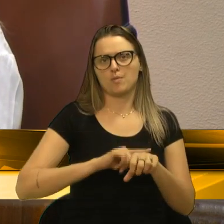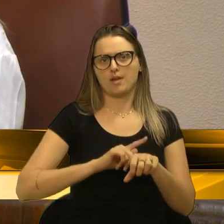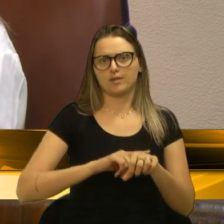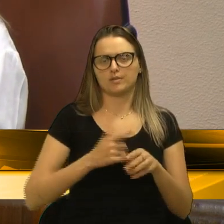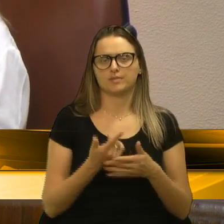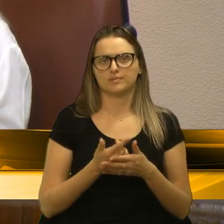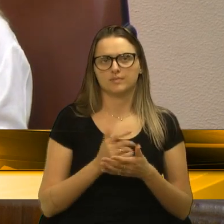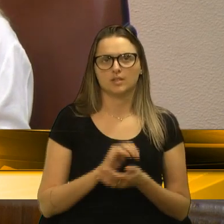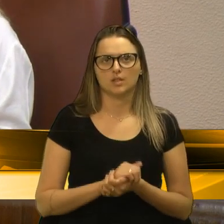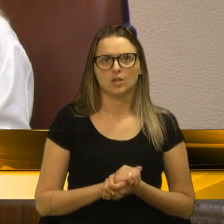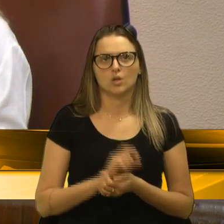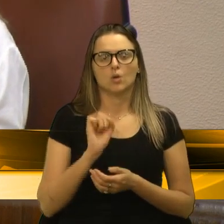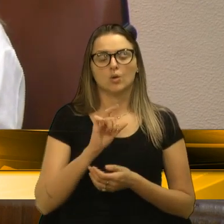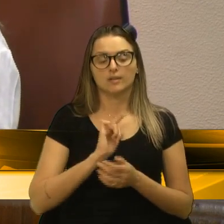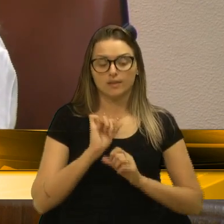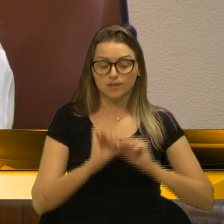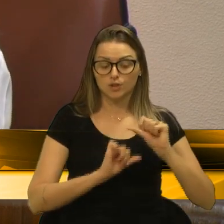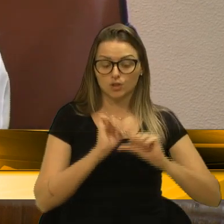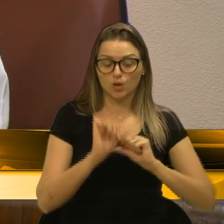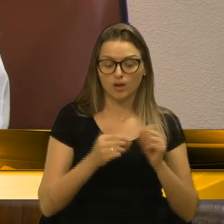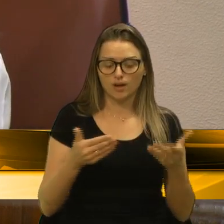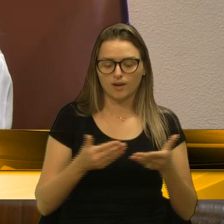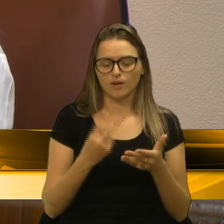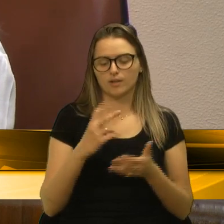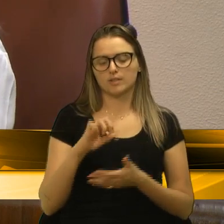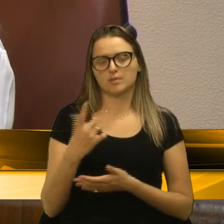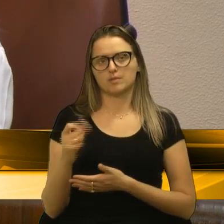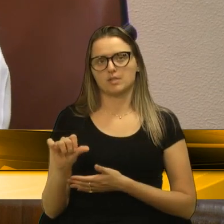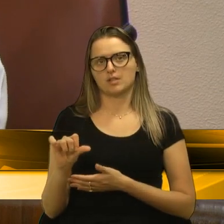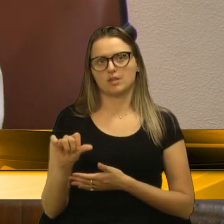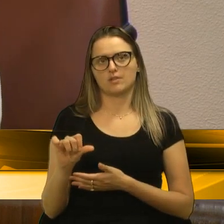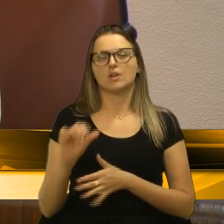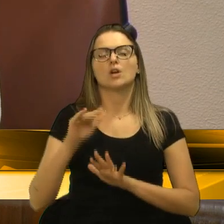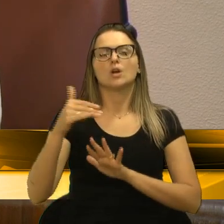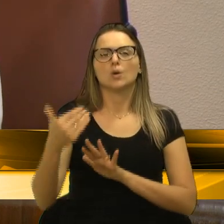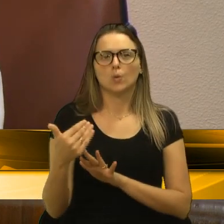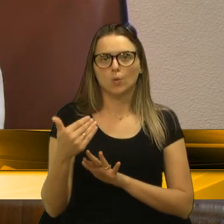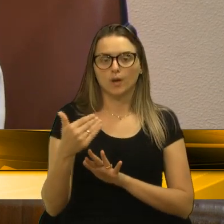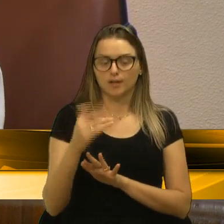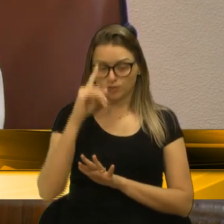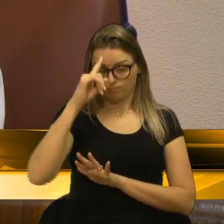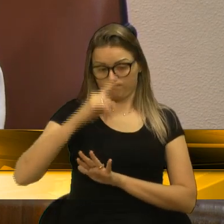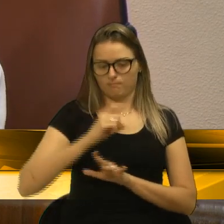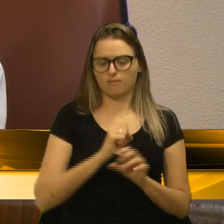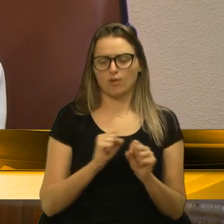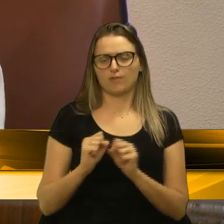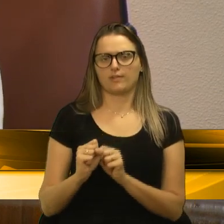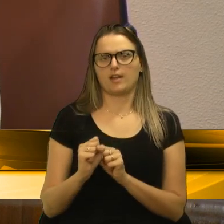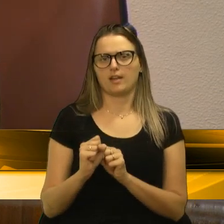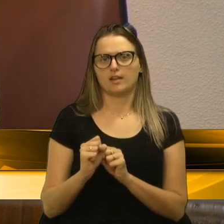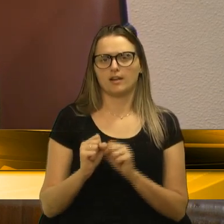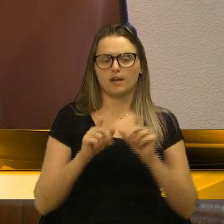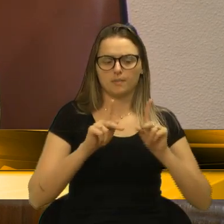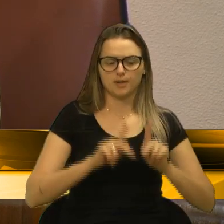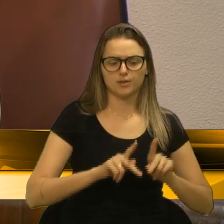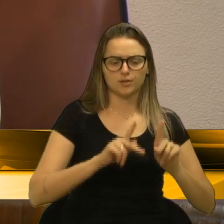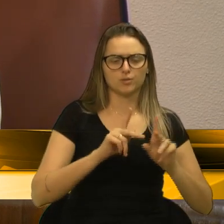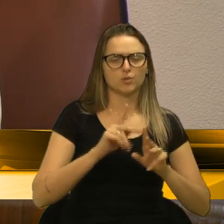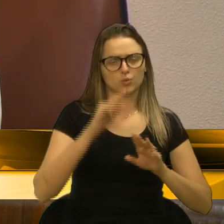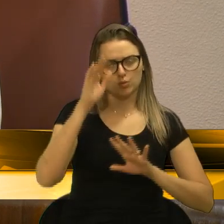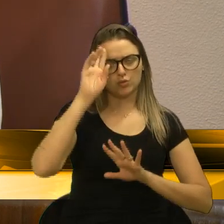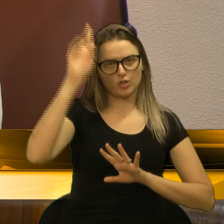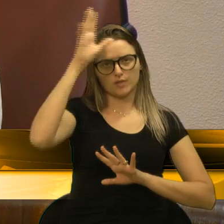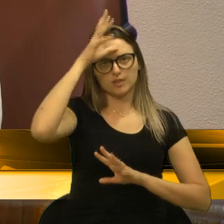situação veio mudar agora em 2019, quando arbitrariamente o denunciado editou o